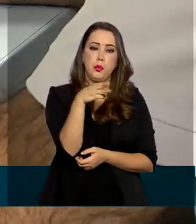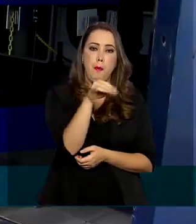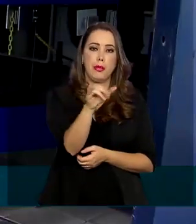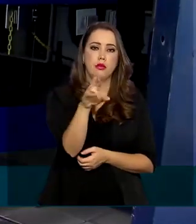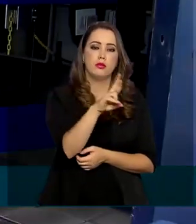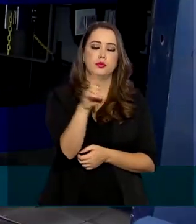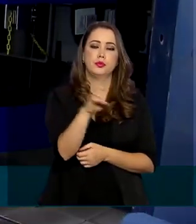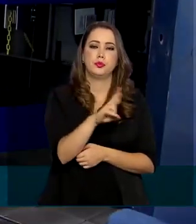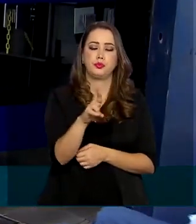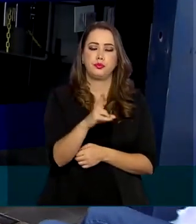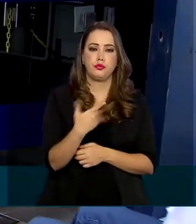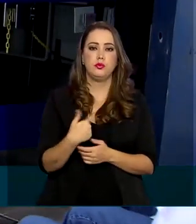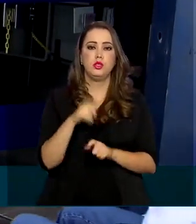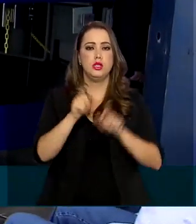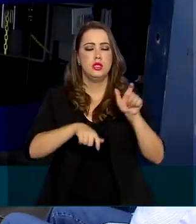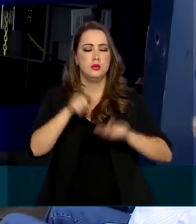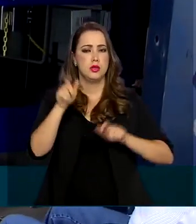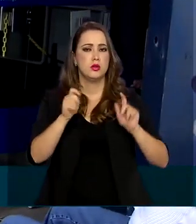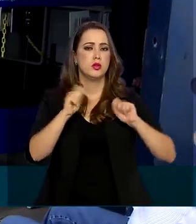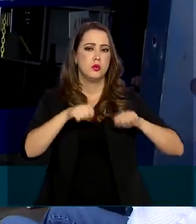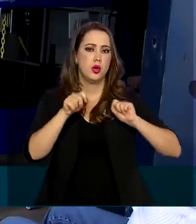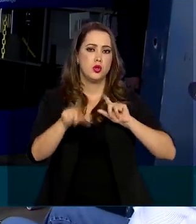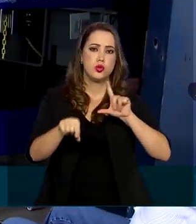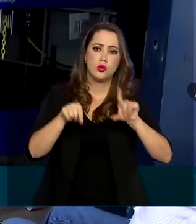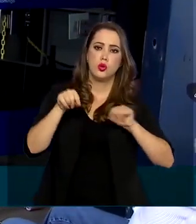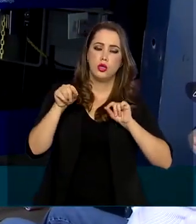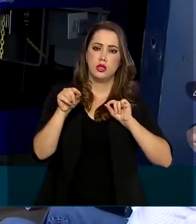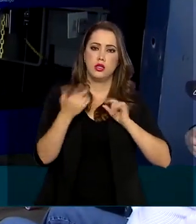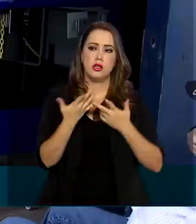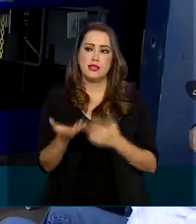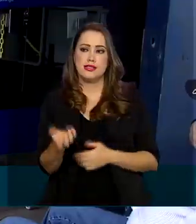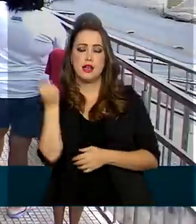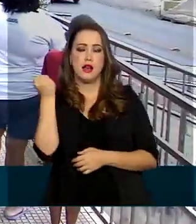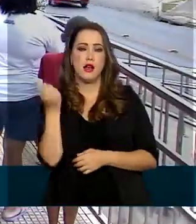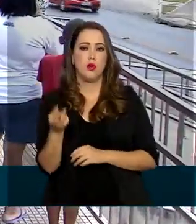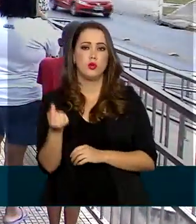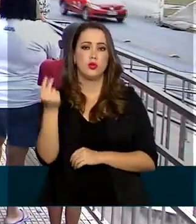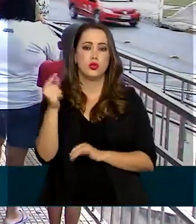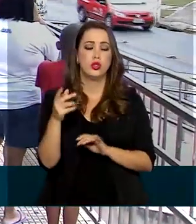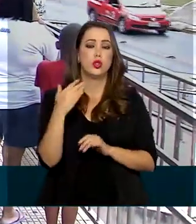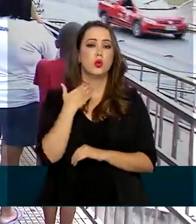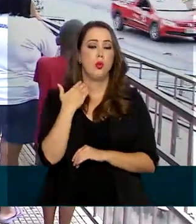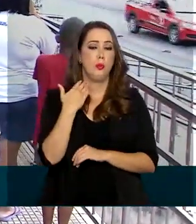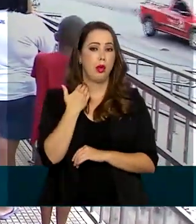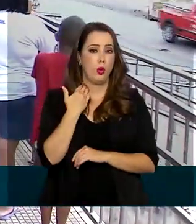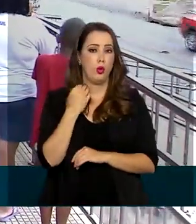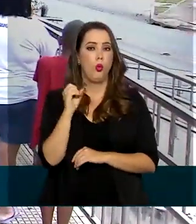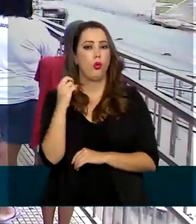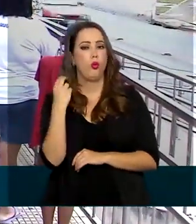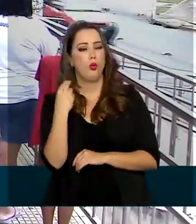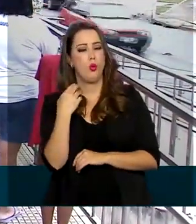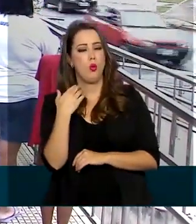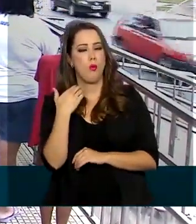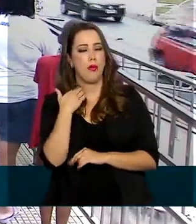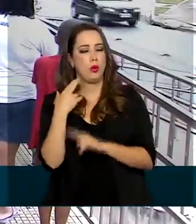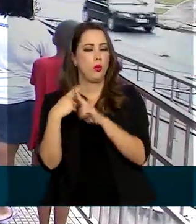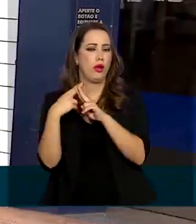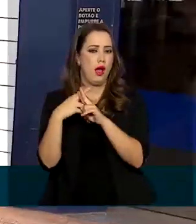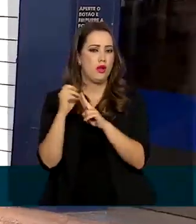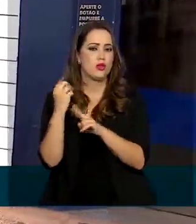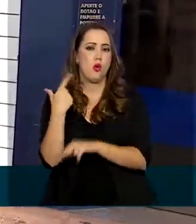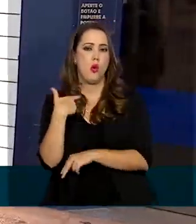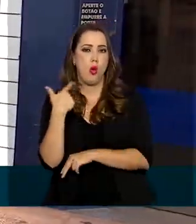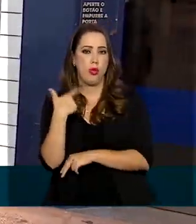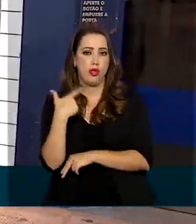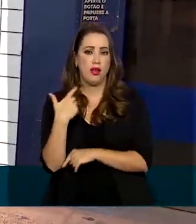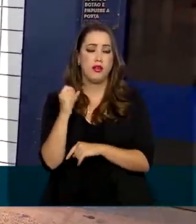reais. Os beneficiários vão poder escolher entre sacar o dinheiro nas agências da Caixa e lotéricas ou